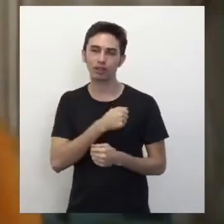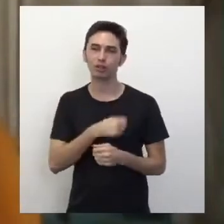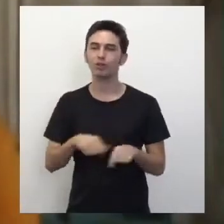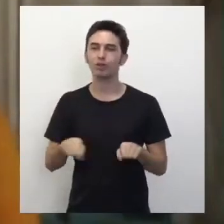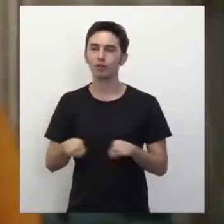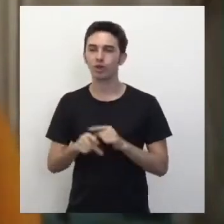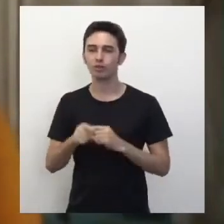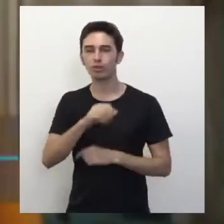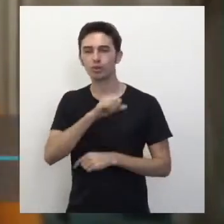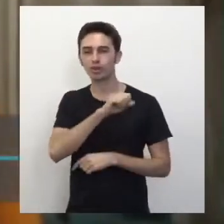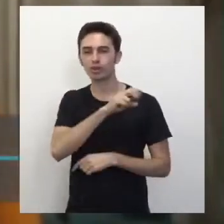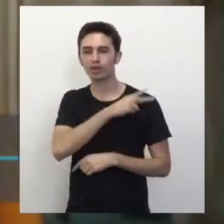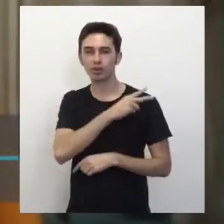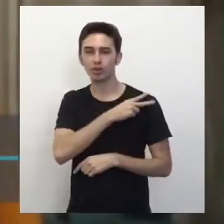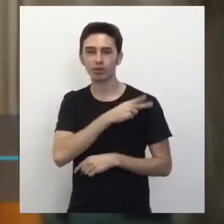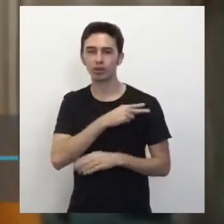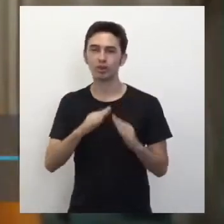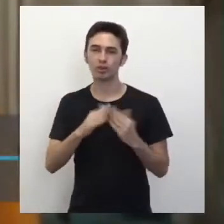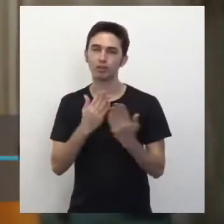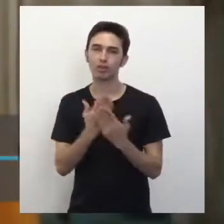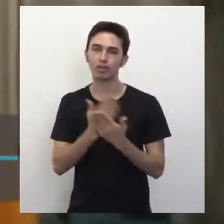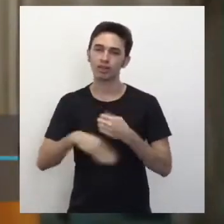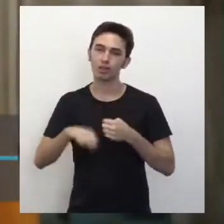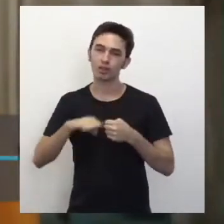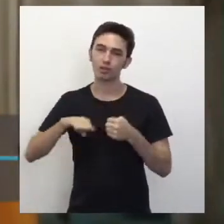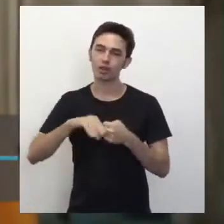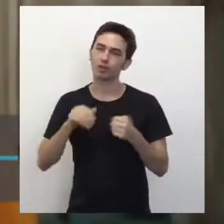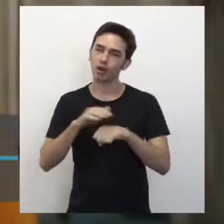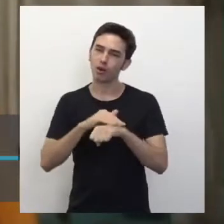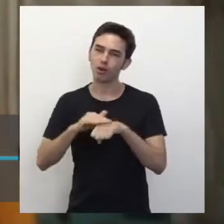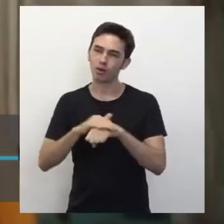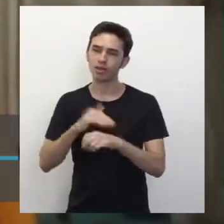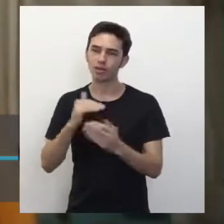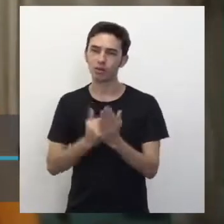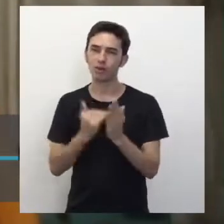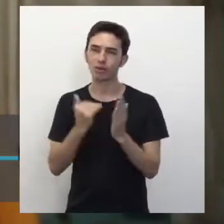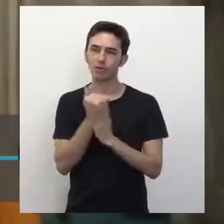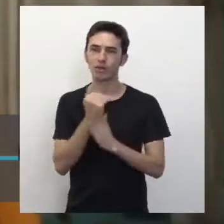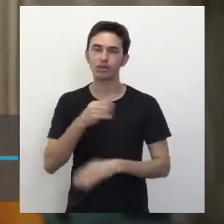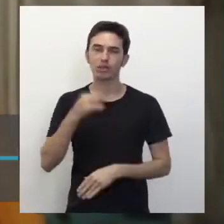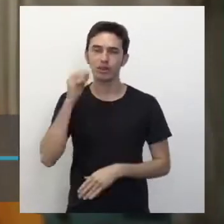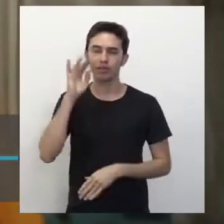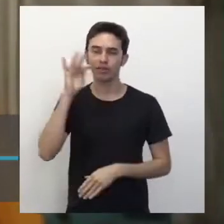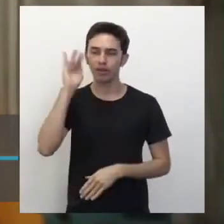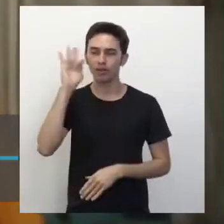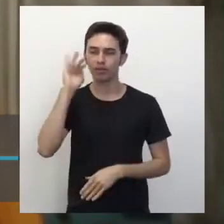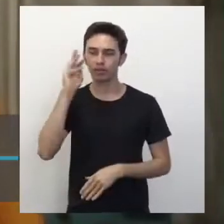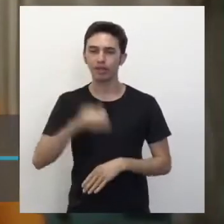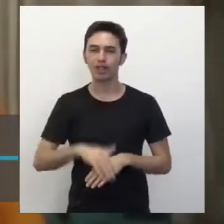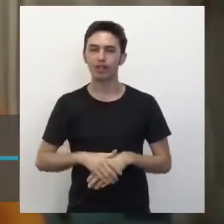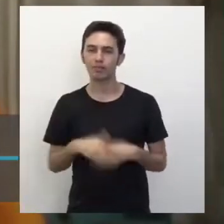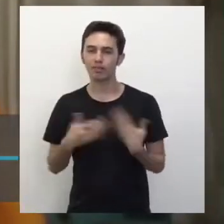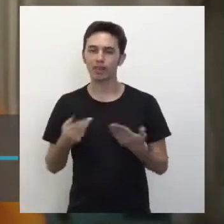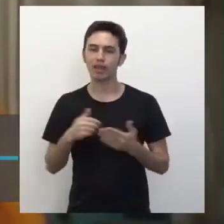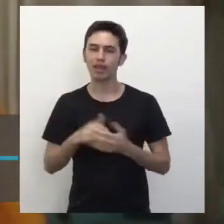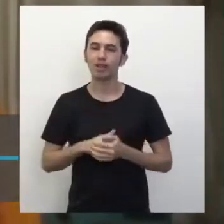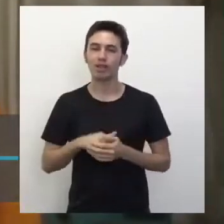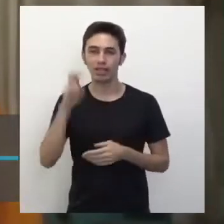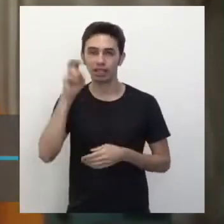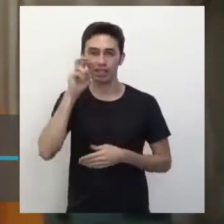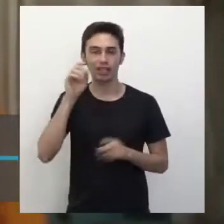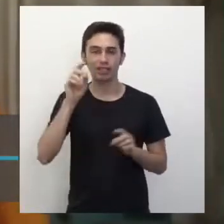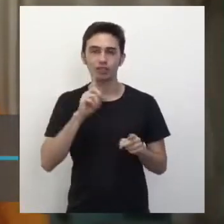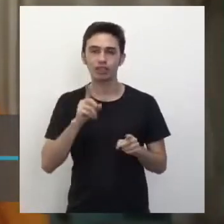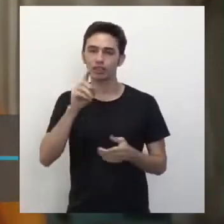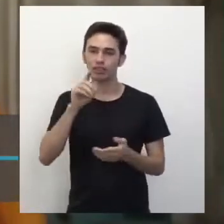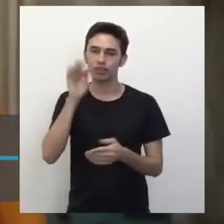ensino médio para conversar um pouquinho sobre filosofia, porque quinta-feira é dia de filosofia no CMSP. E